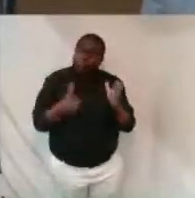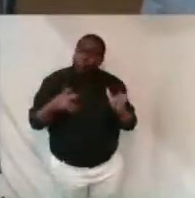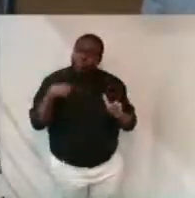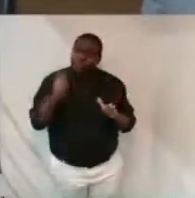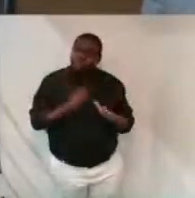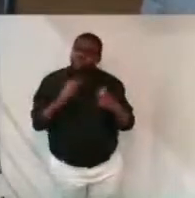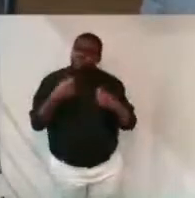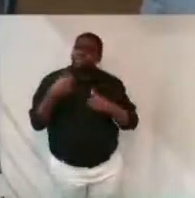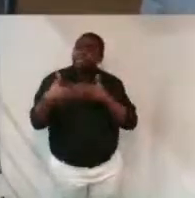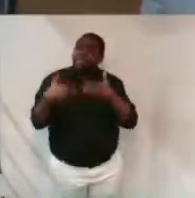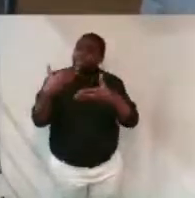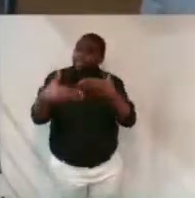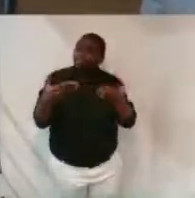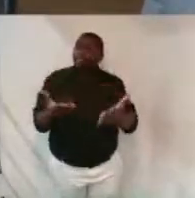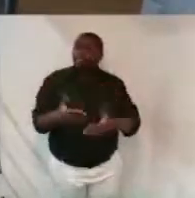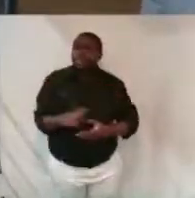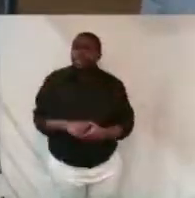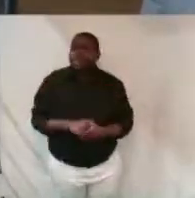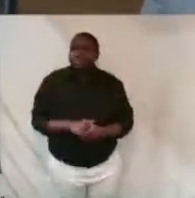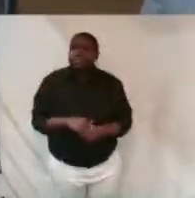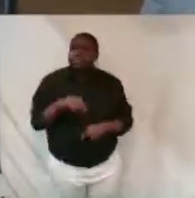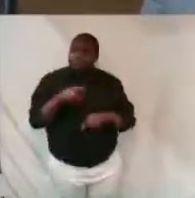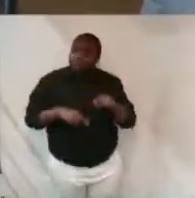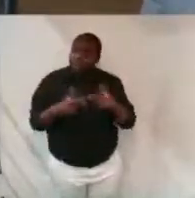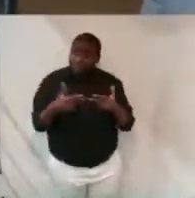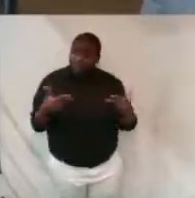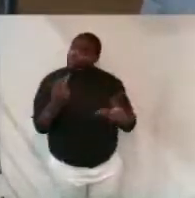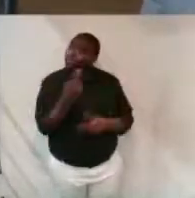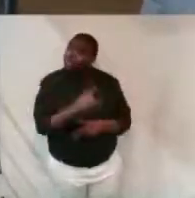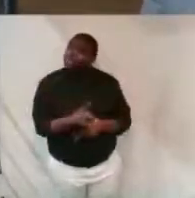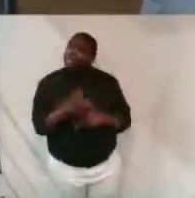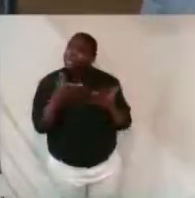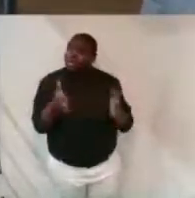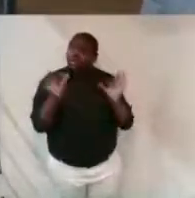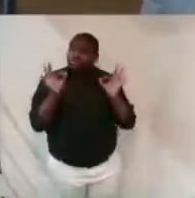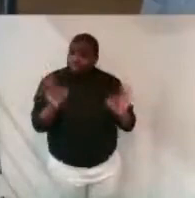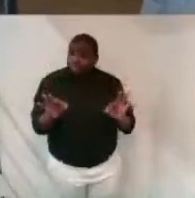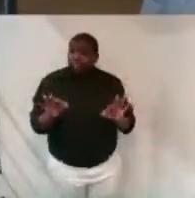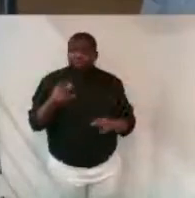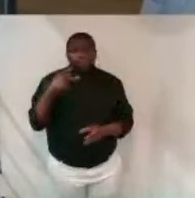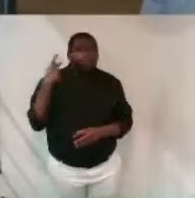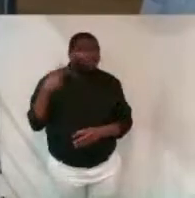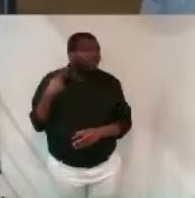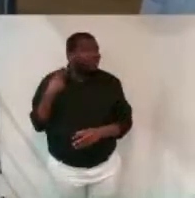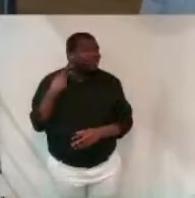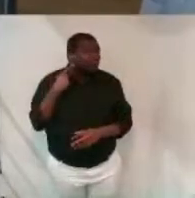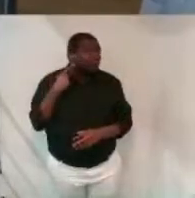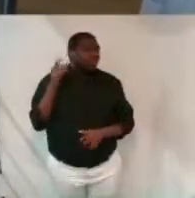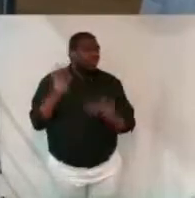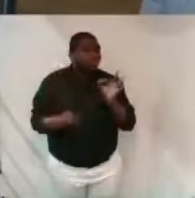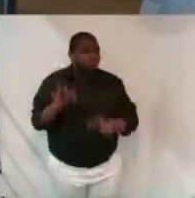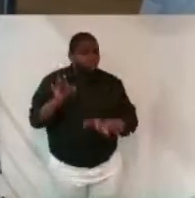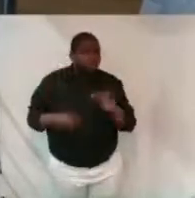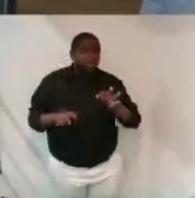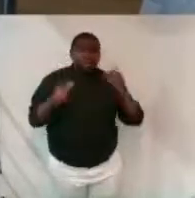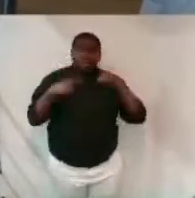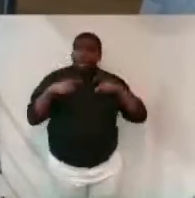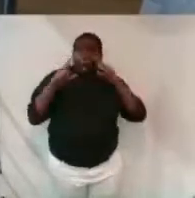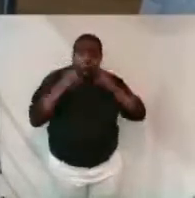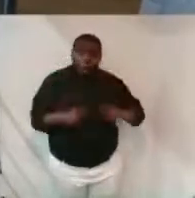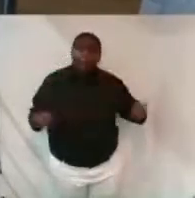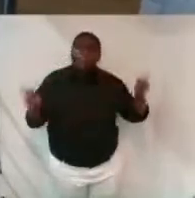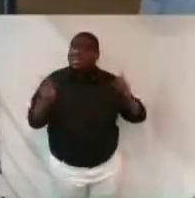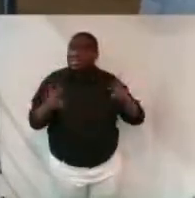desenvolver muito, e o material de doutor Juliano é exatamente para colocar o promotor de justiça em um ponto de observação